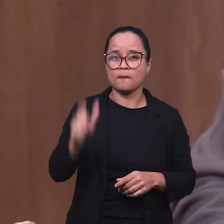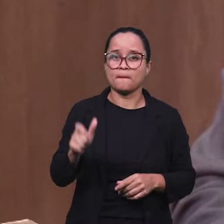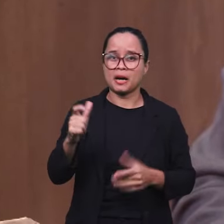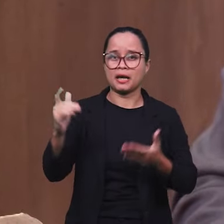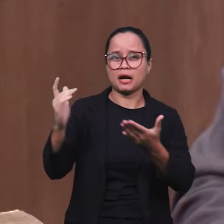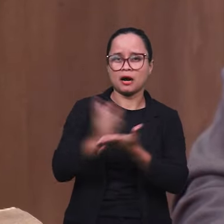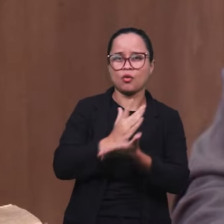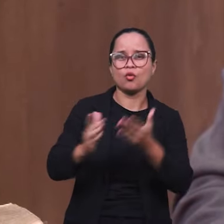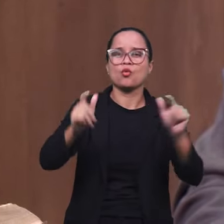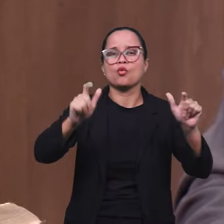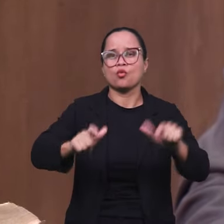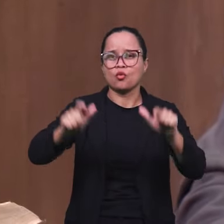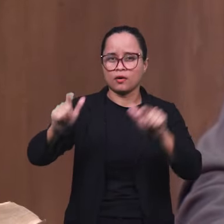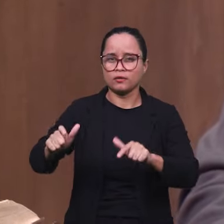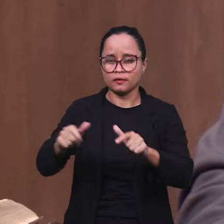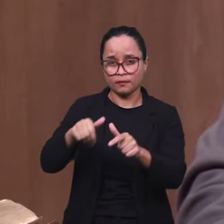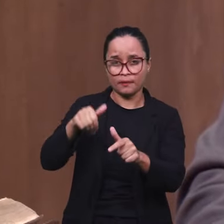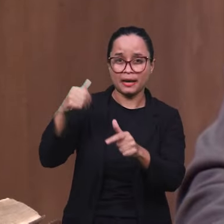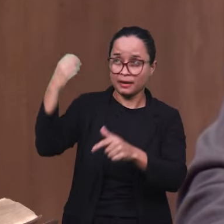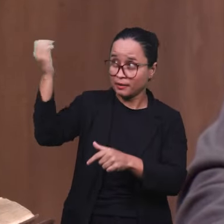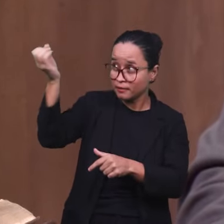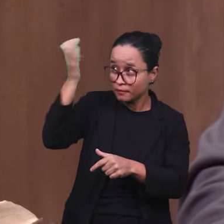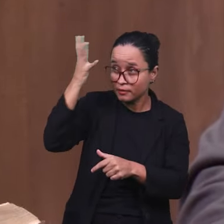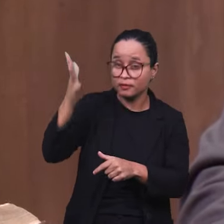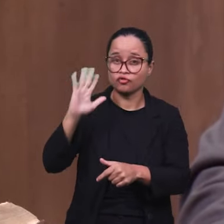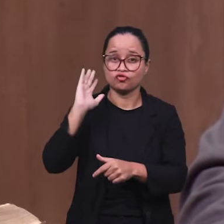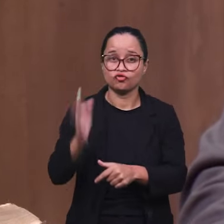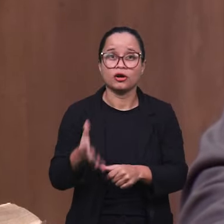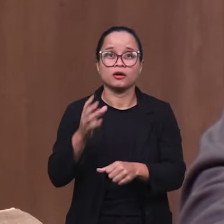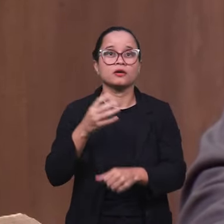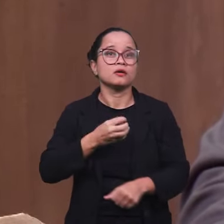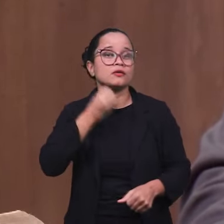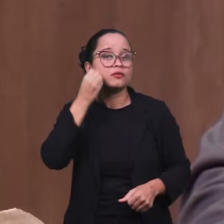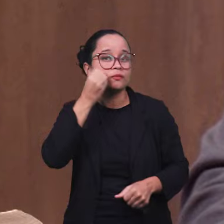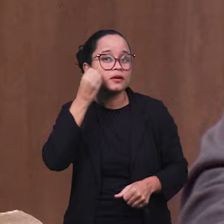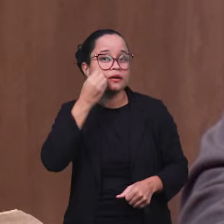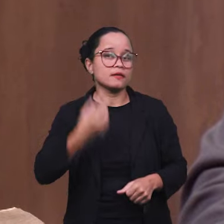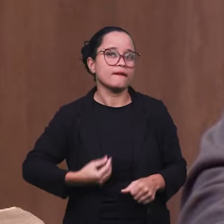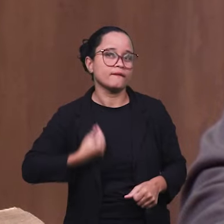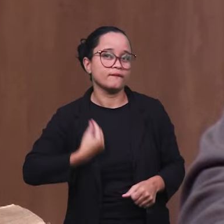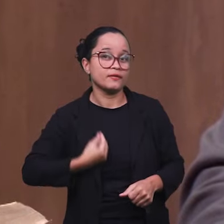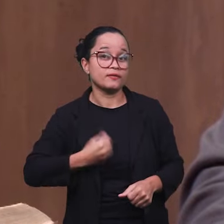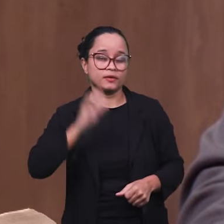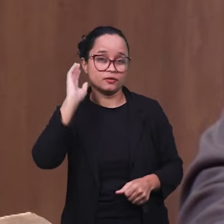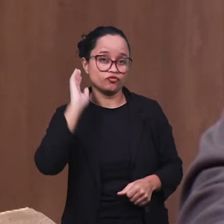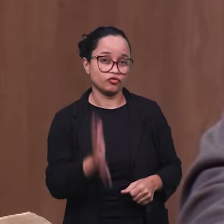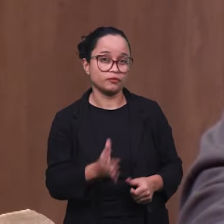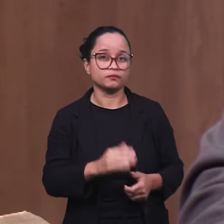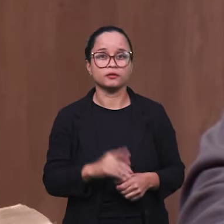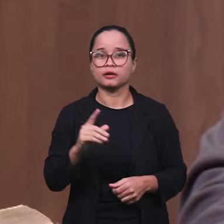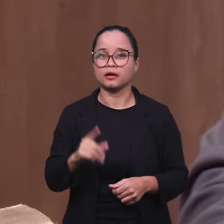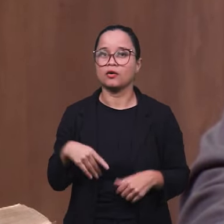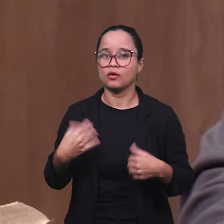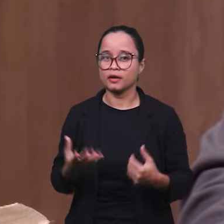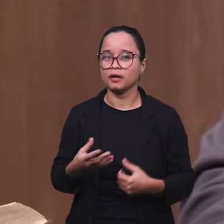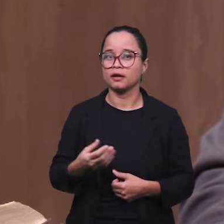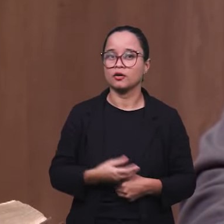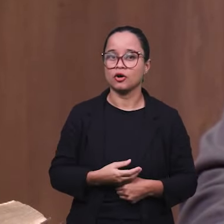para colocar em certas posições, para dar as orientações já com experiência, já vividas, e